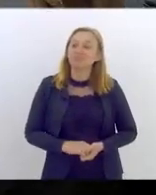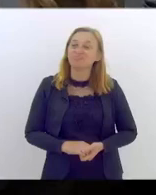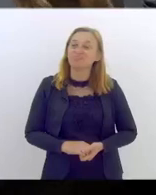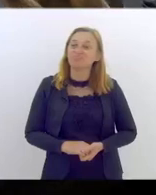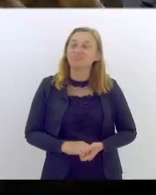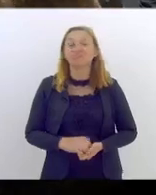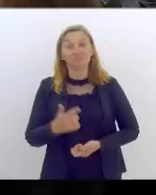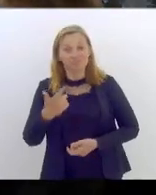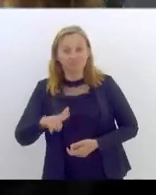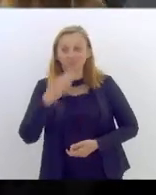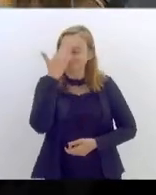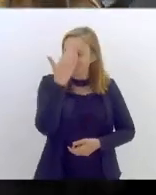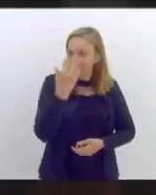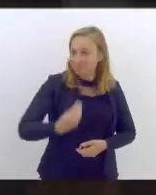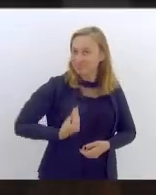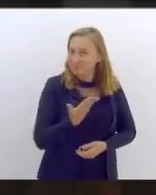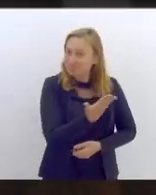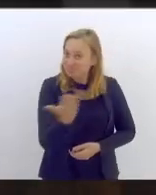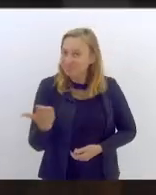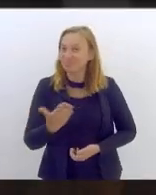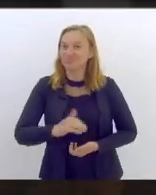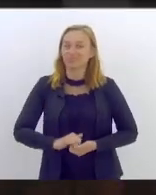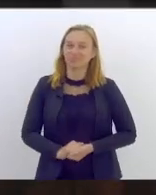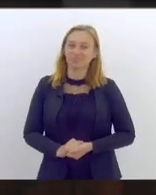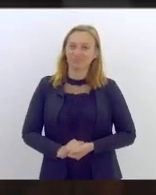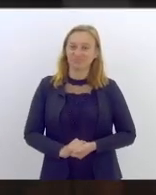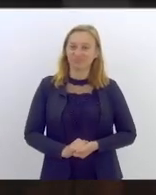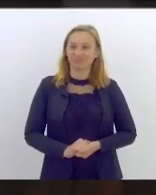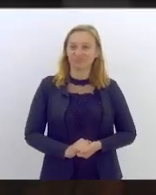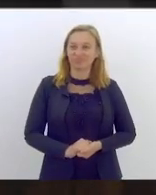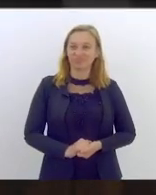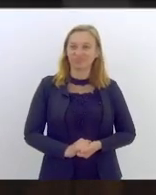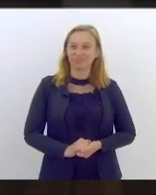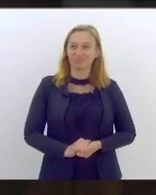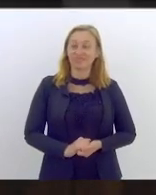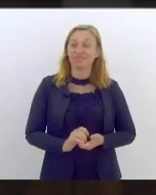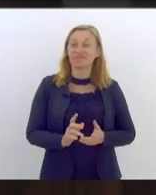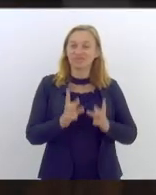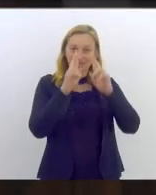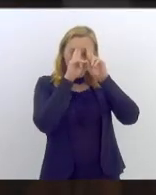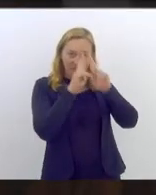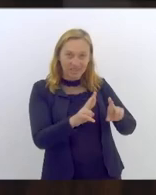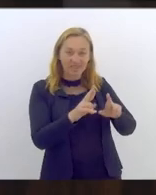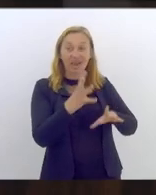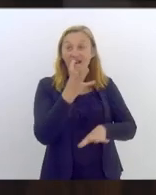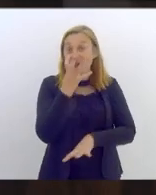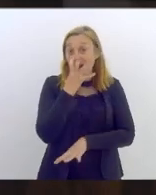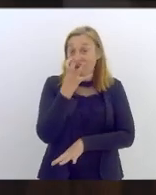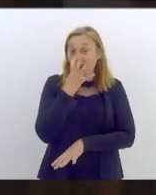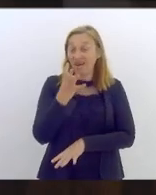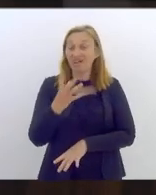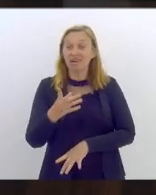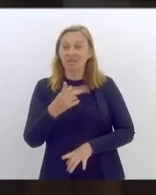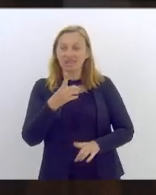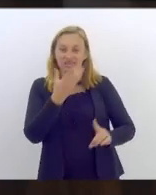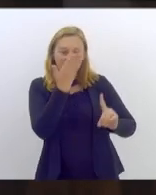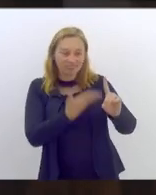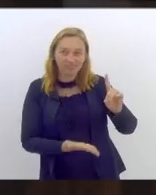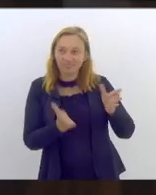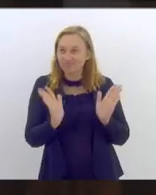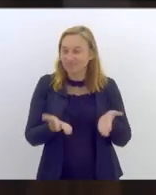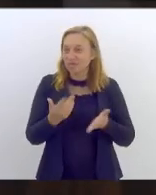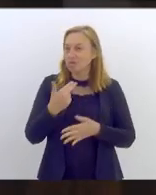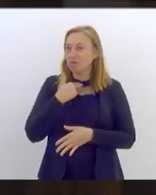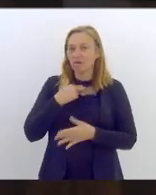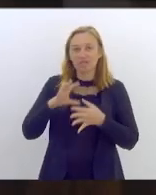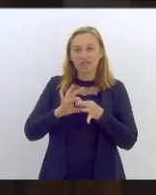mais uma vez agradecer a presença de todas e todos e terá o nosso respeito admiração a homenageado de hoje também não pode deixar